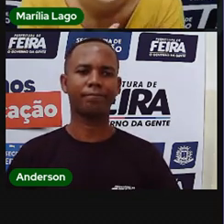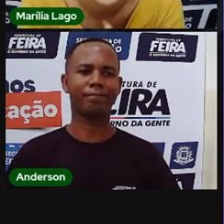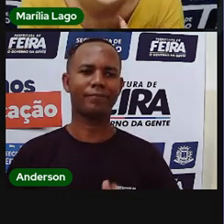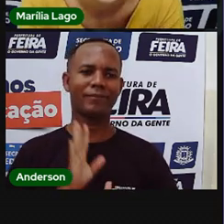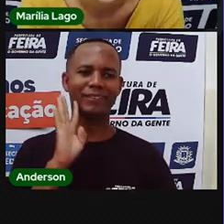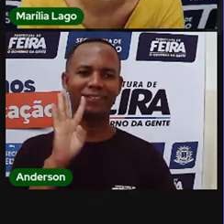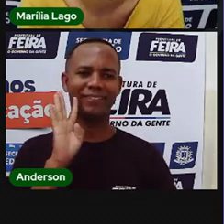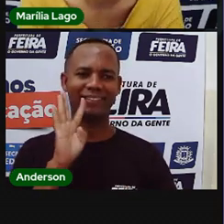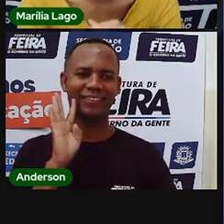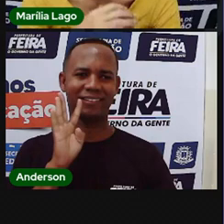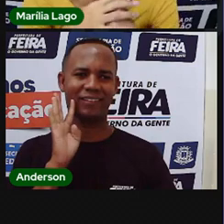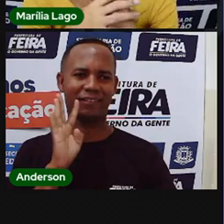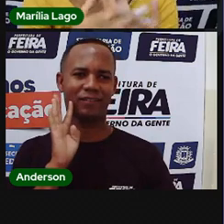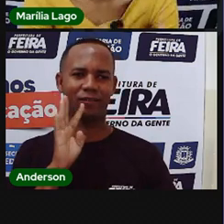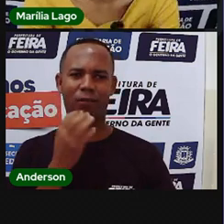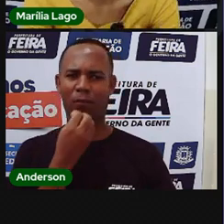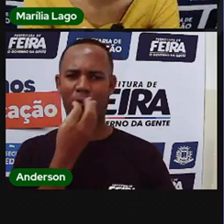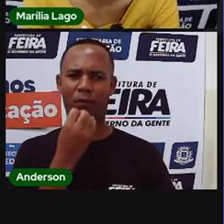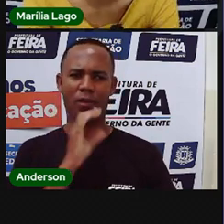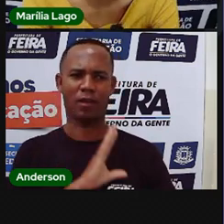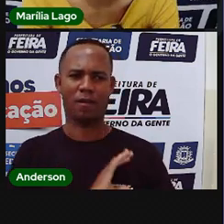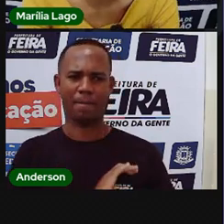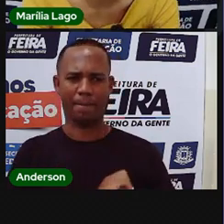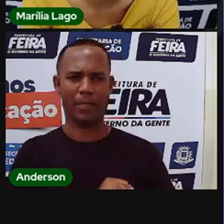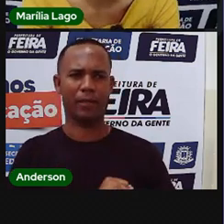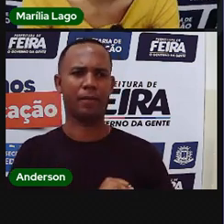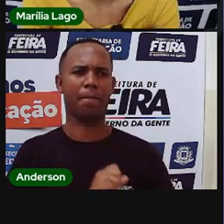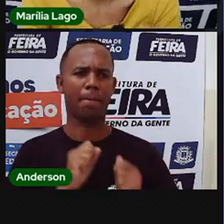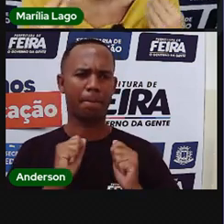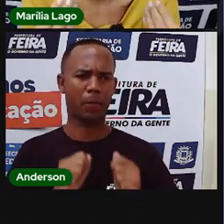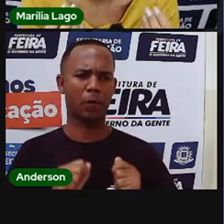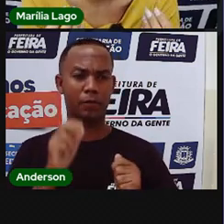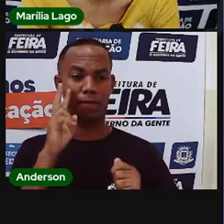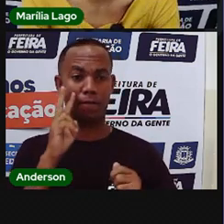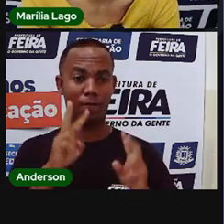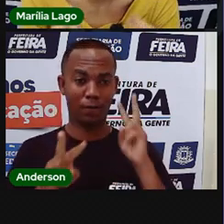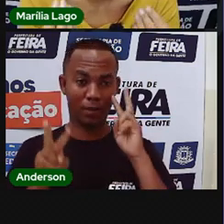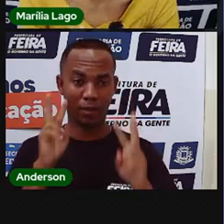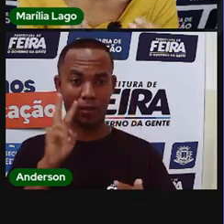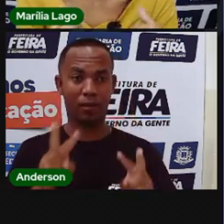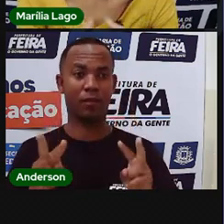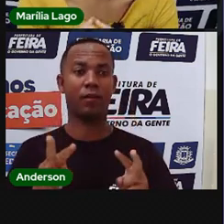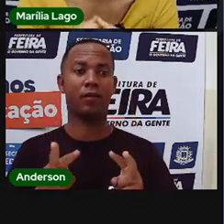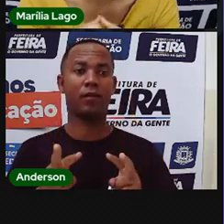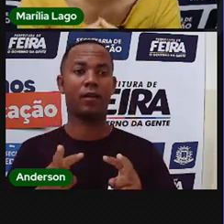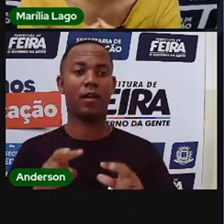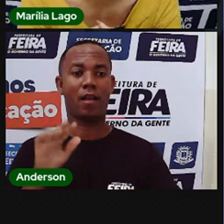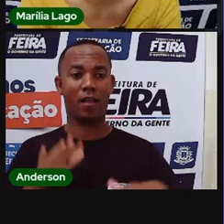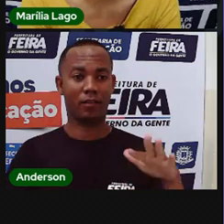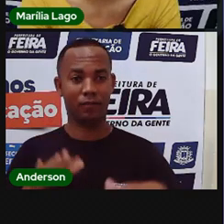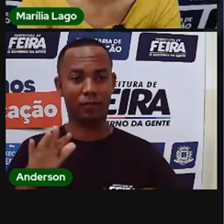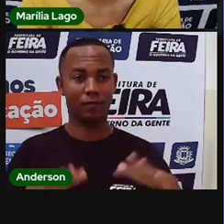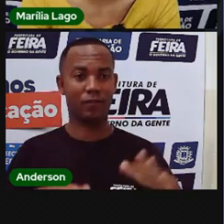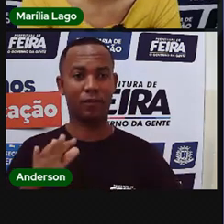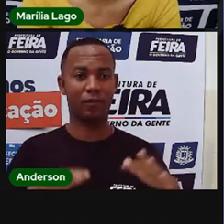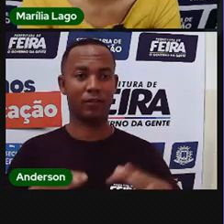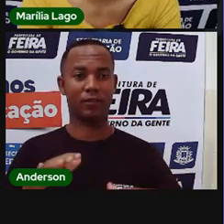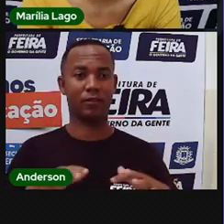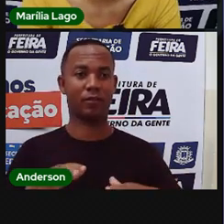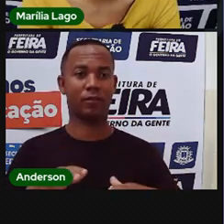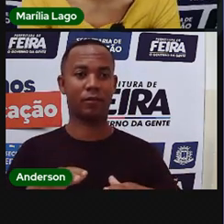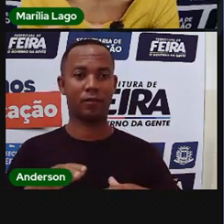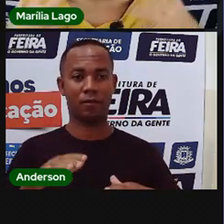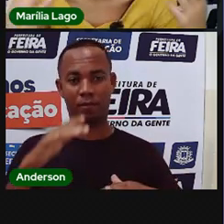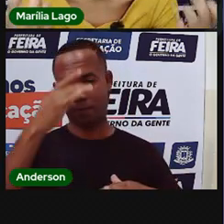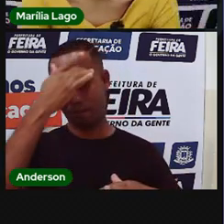Arrasaram, arrasaram. Eu adorei. Aqui a gente já pode ver, né, que alguns já são, já se consideram protagonistas da